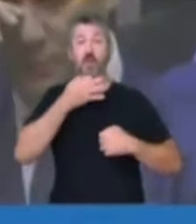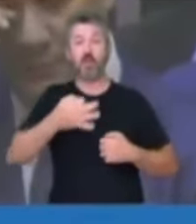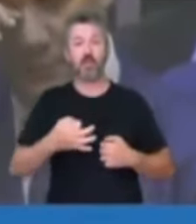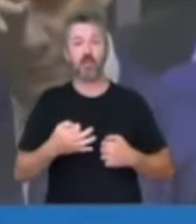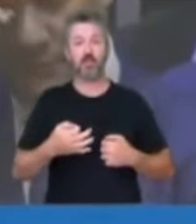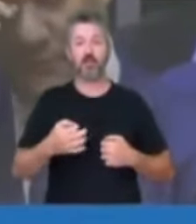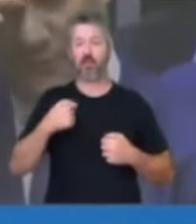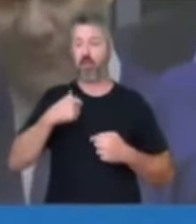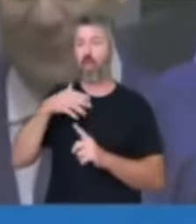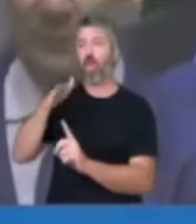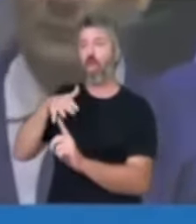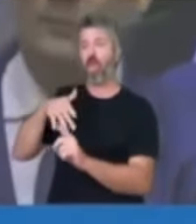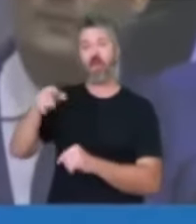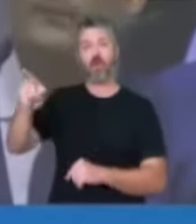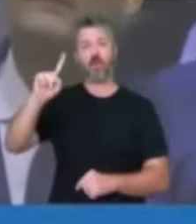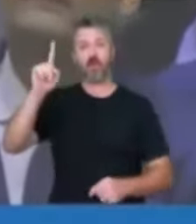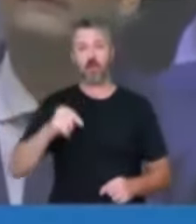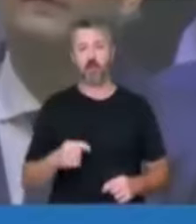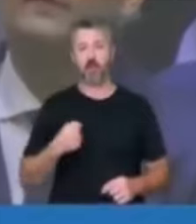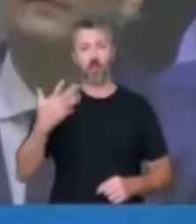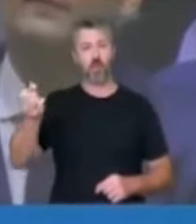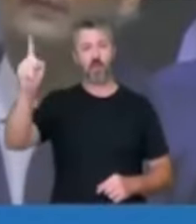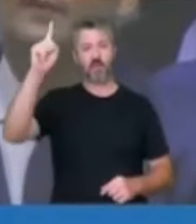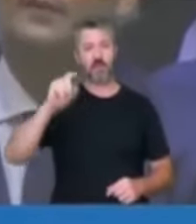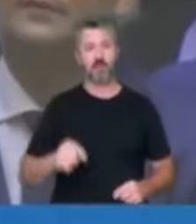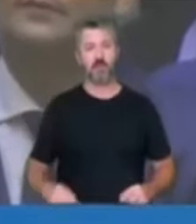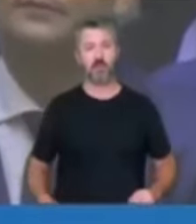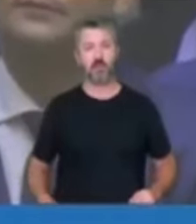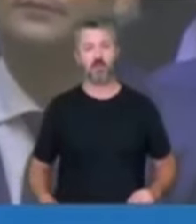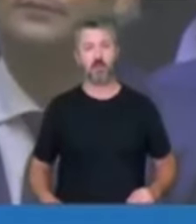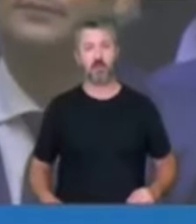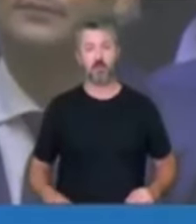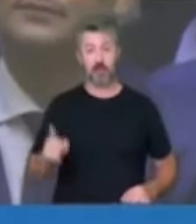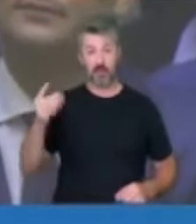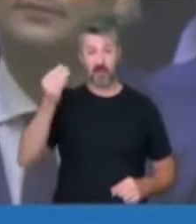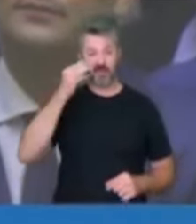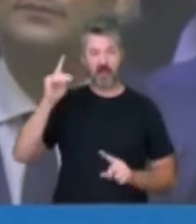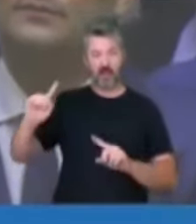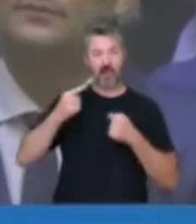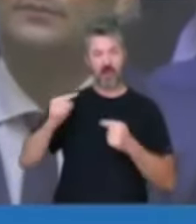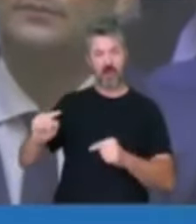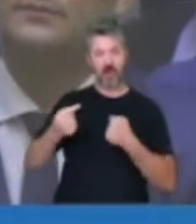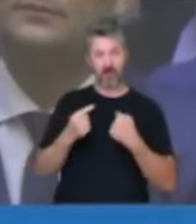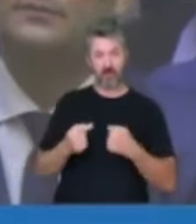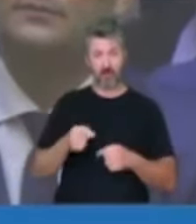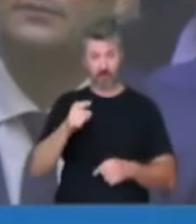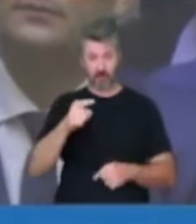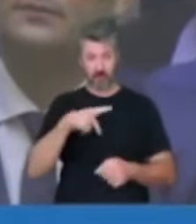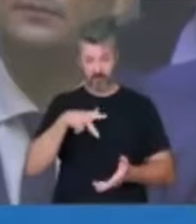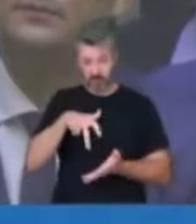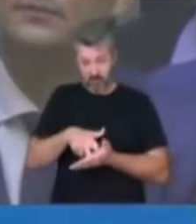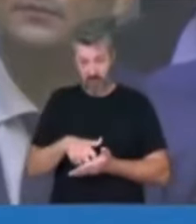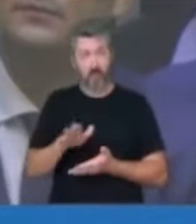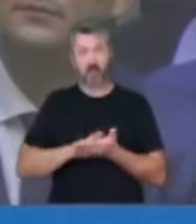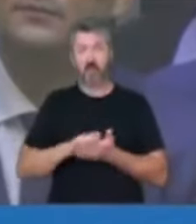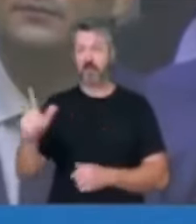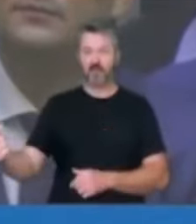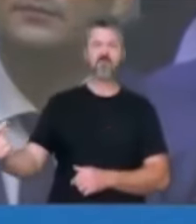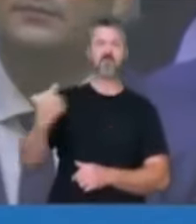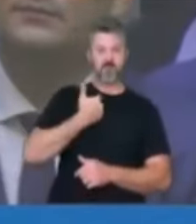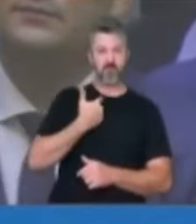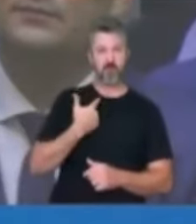dobrei ao poder deles eu não jogo esse jogo que eles jogam eles tentam intimidar se você não se dobrar eles vê para cima de